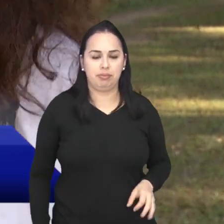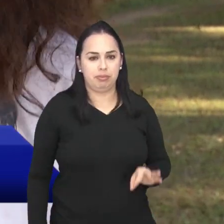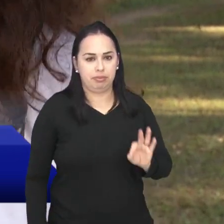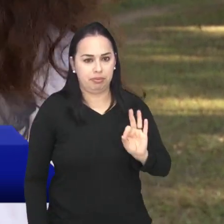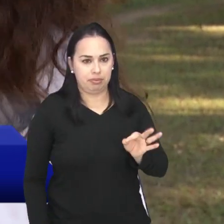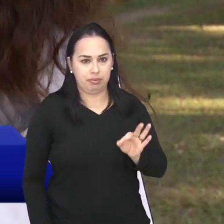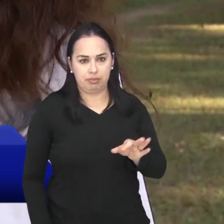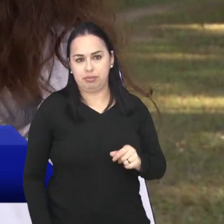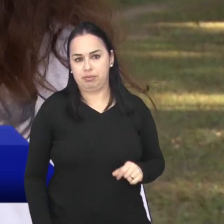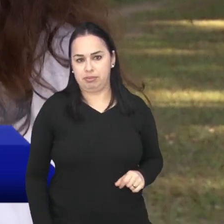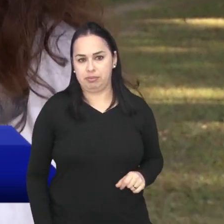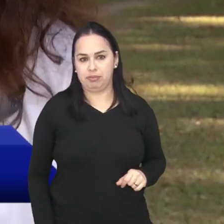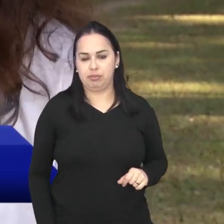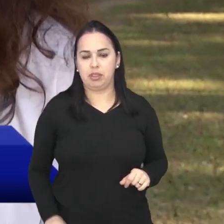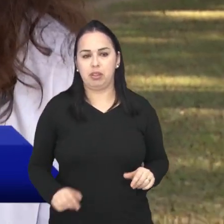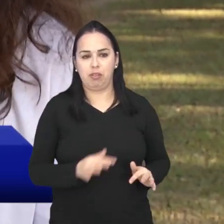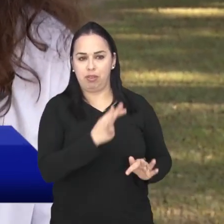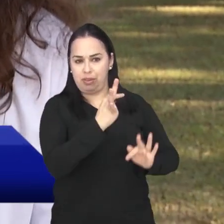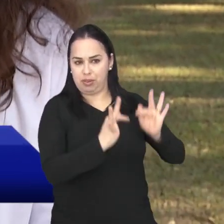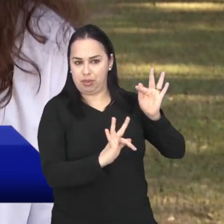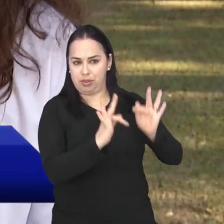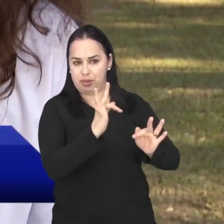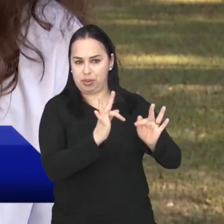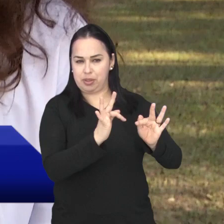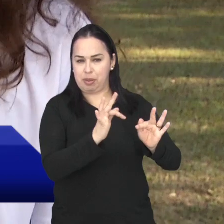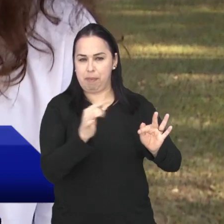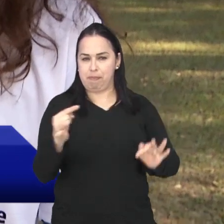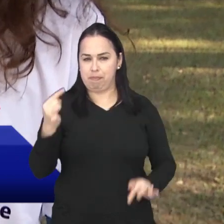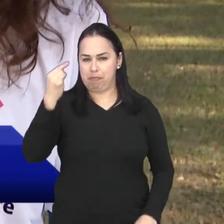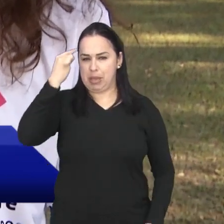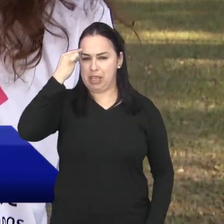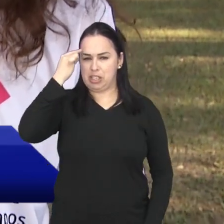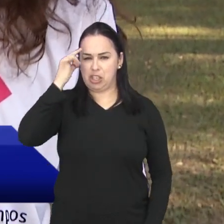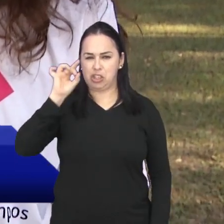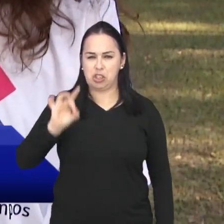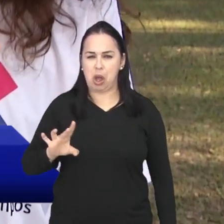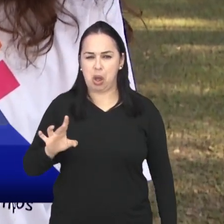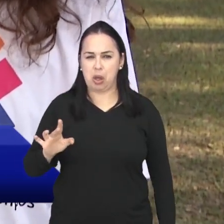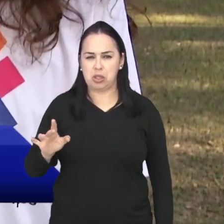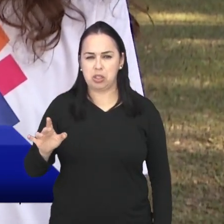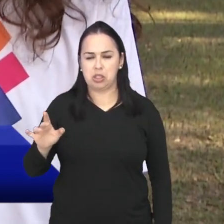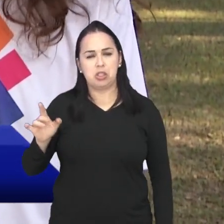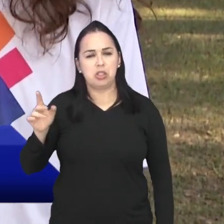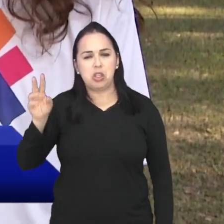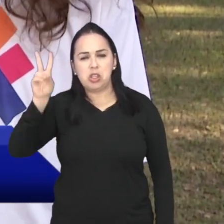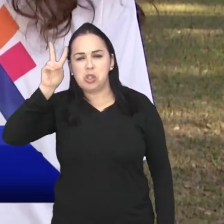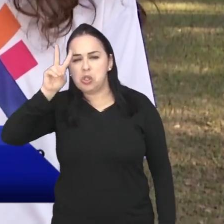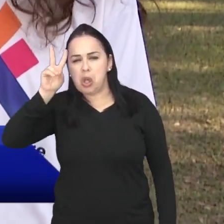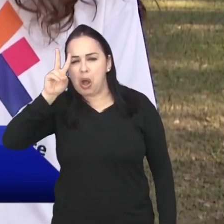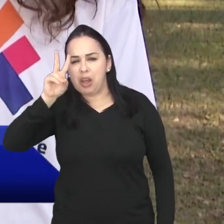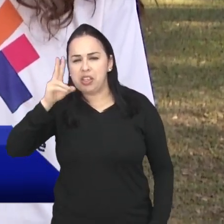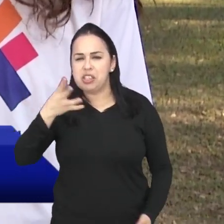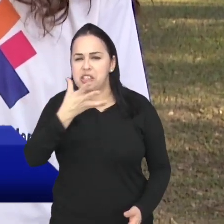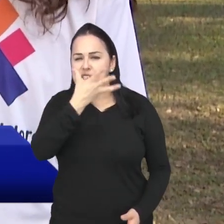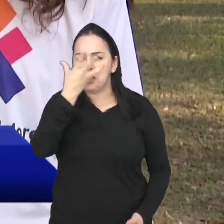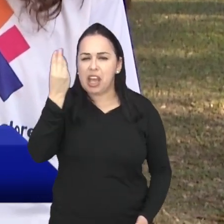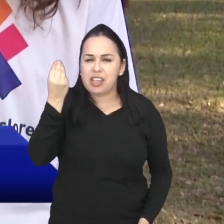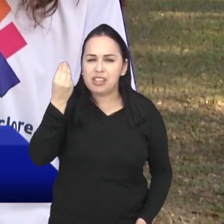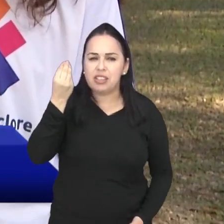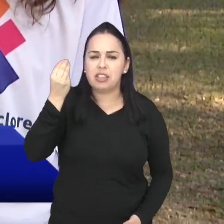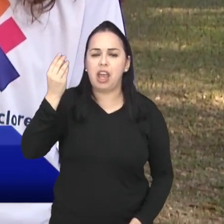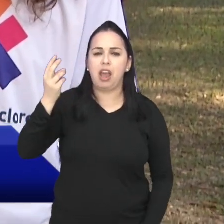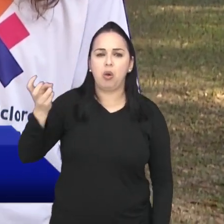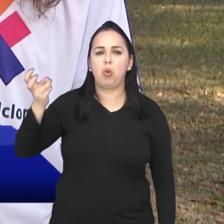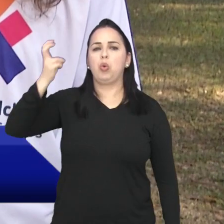na sua vida, né? Ainda é muito comum associar o folclore apenas a figuras folclóricas e a gente acaba esquecendo um pouquinho